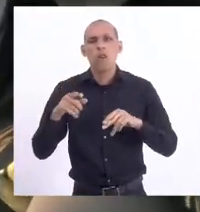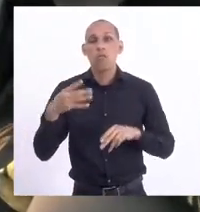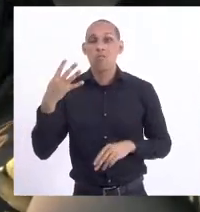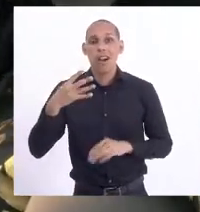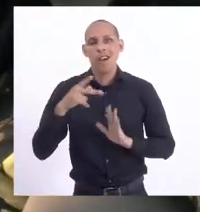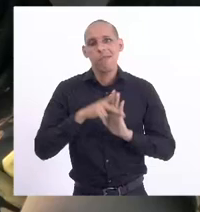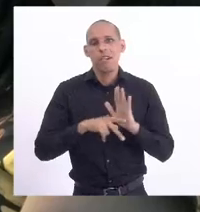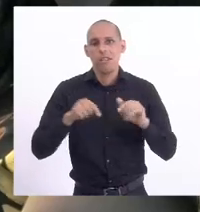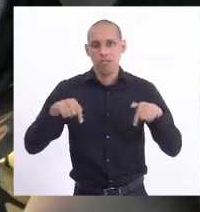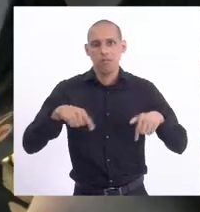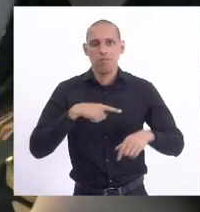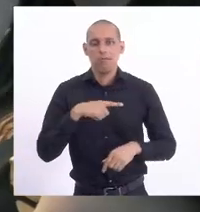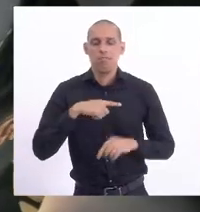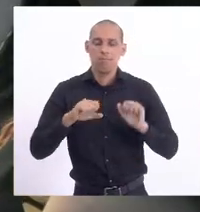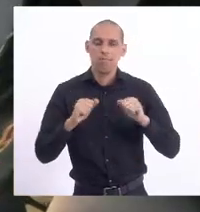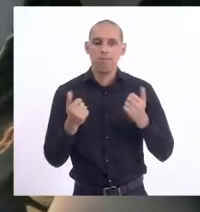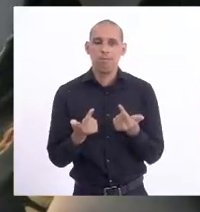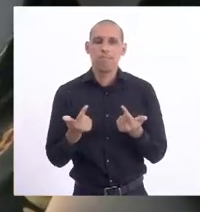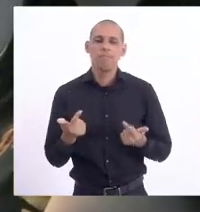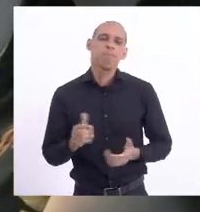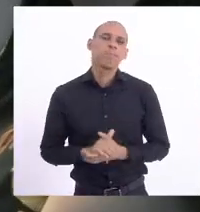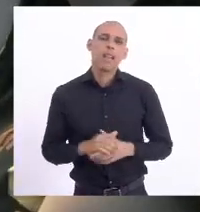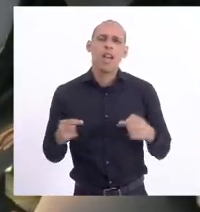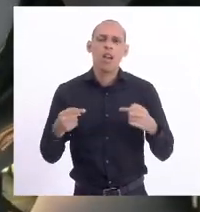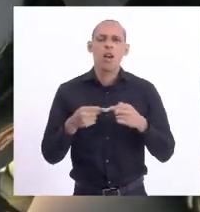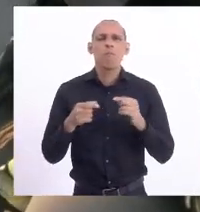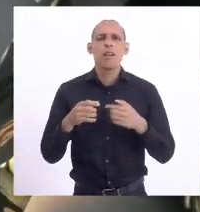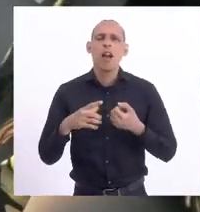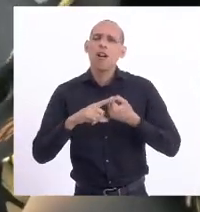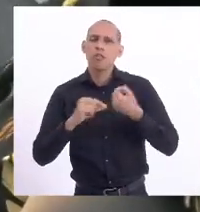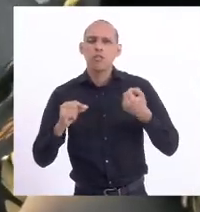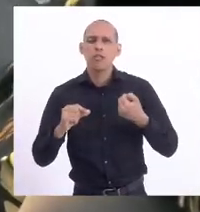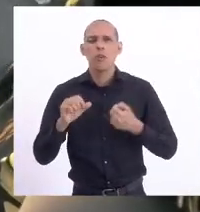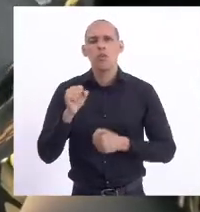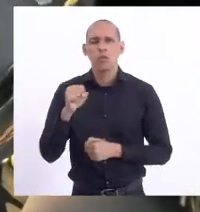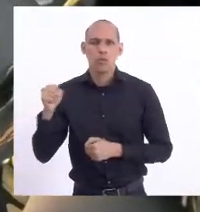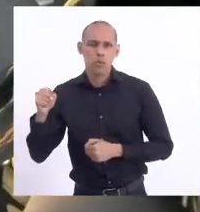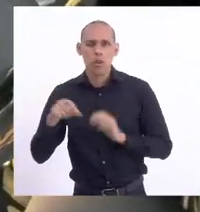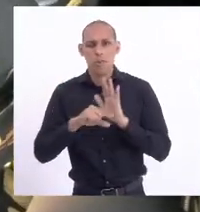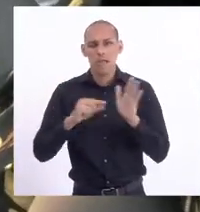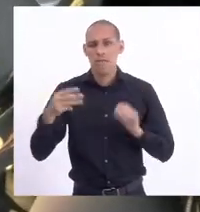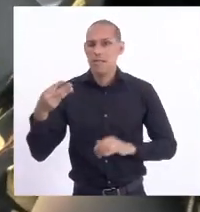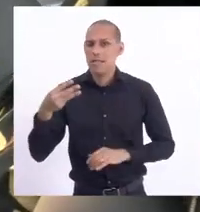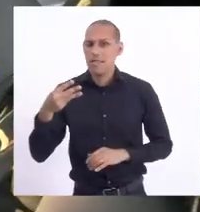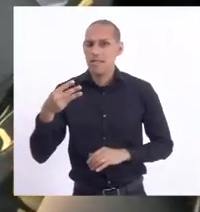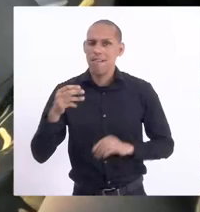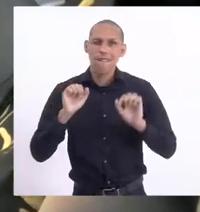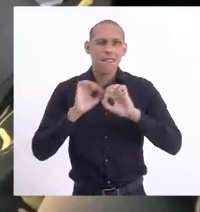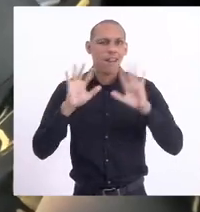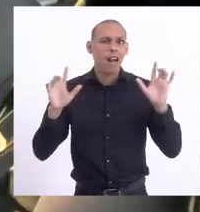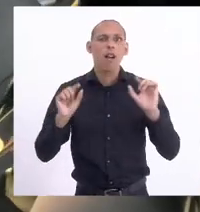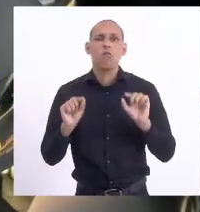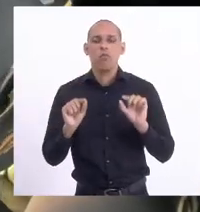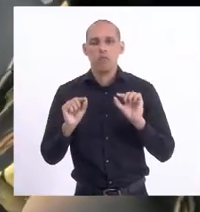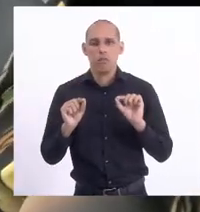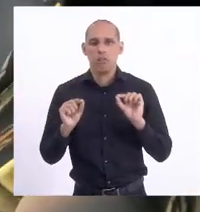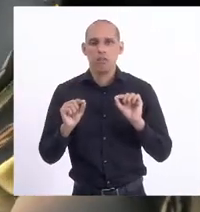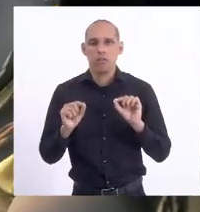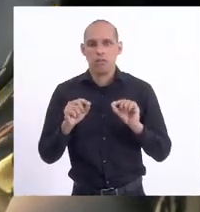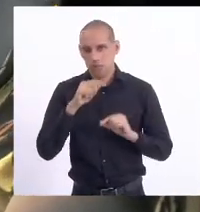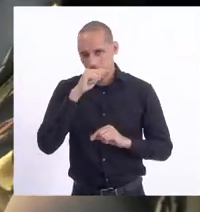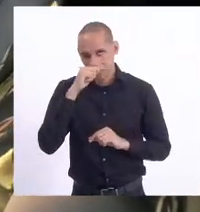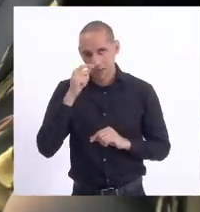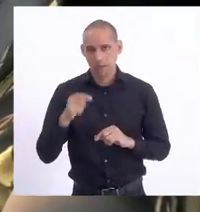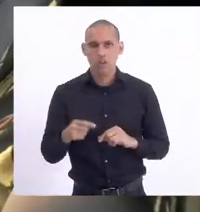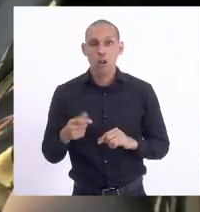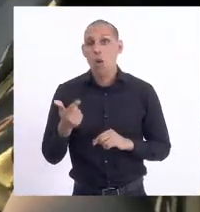estão. É, de acordo com o artigo 88, parágrafo 3º, é bem claro, né, as matérias